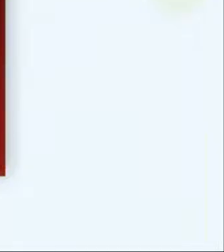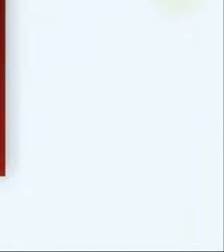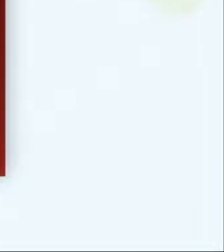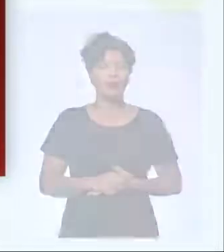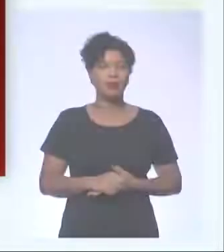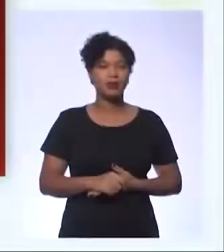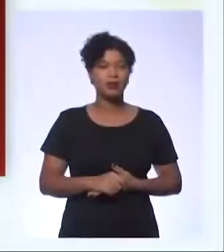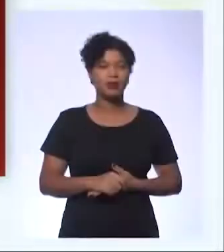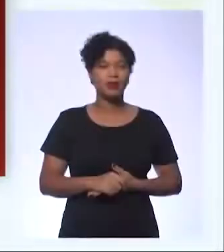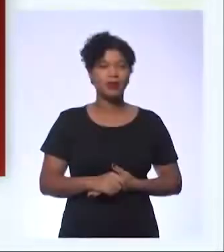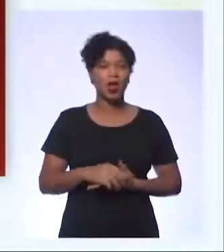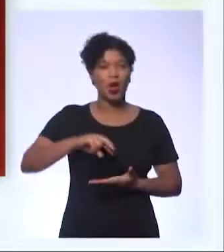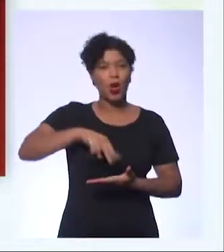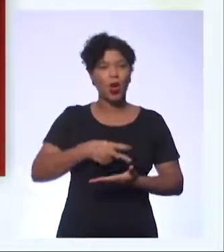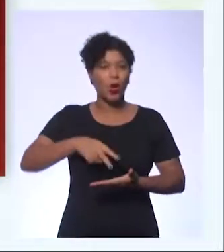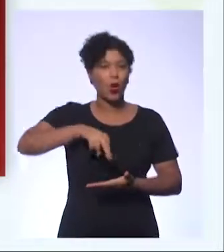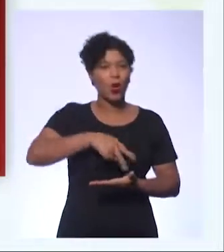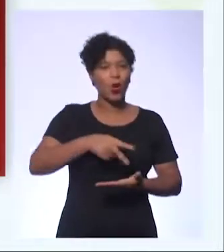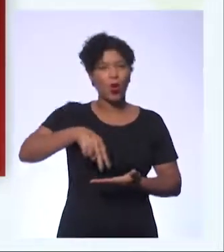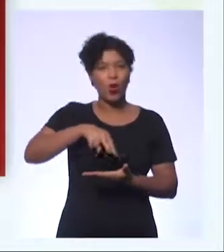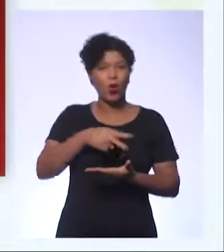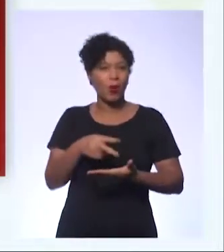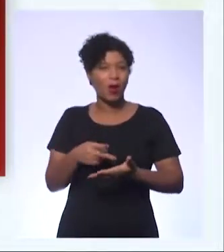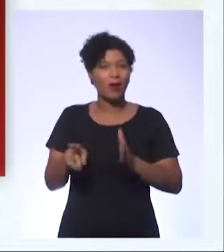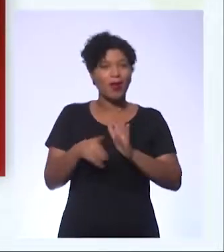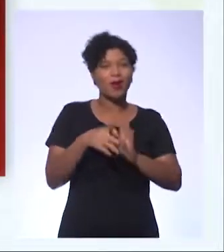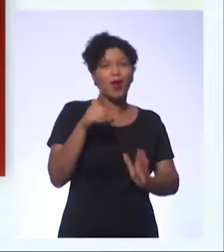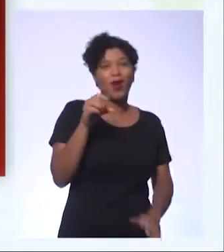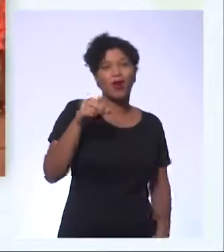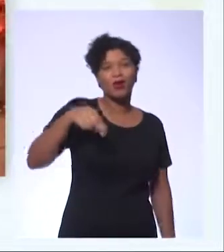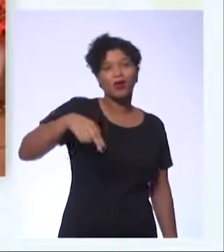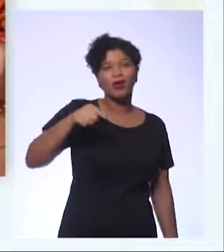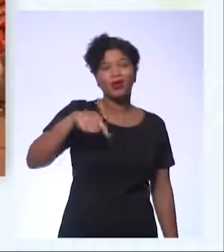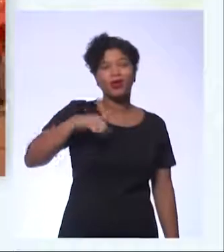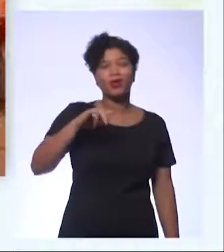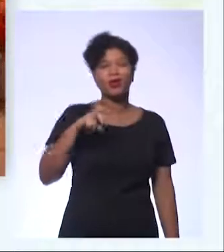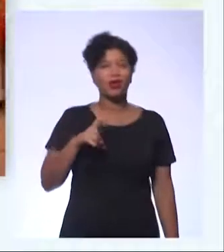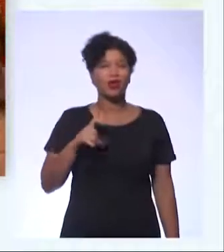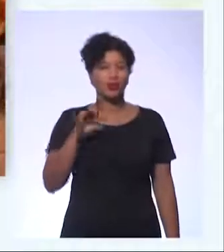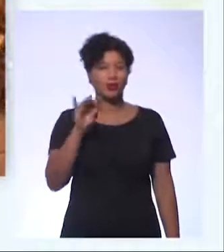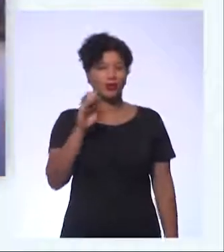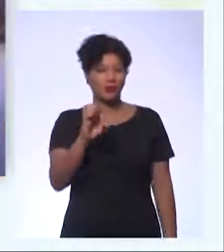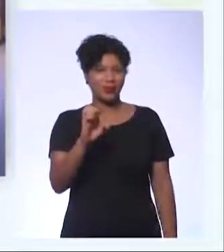Balé Bolshoi, em Brasília, com o espetáculo Dom Quixote.